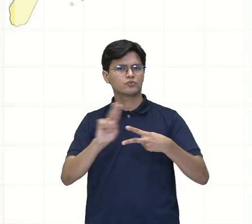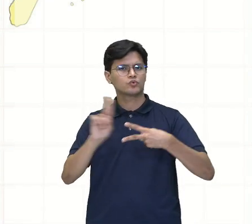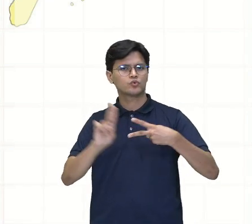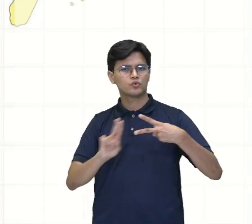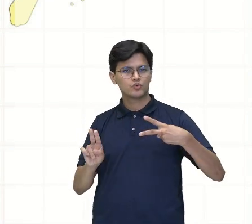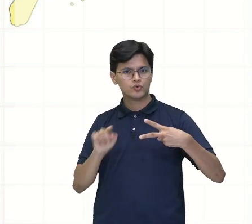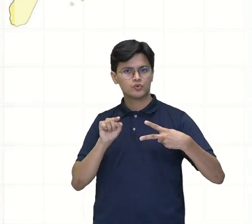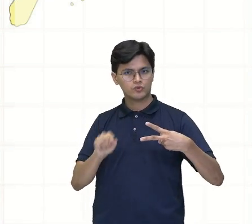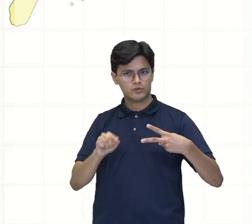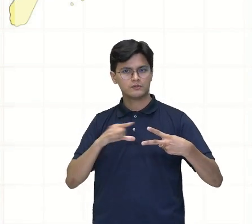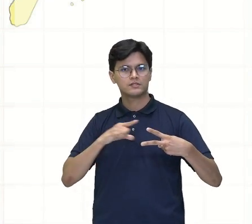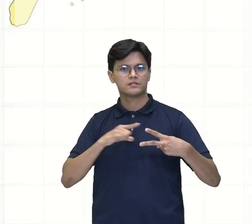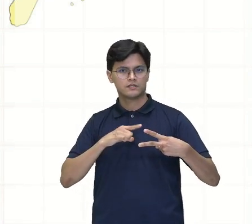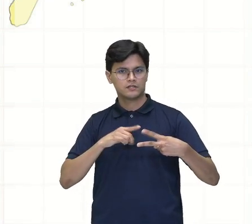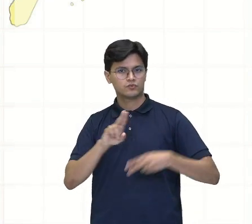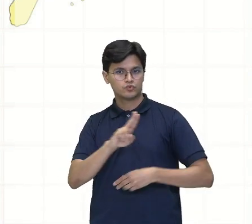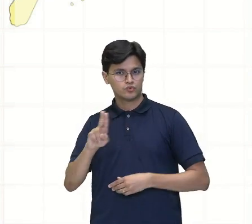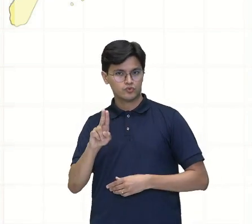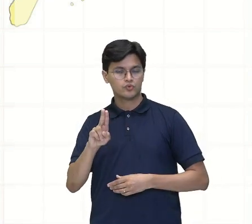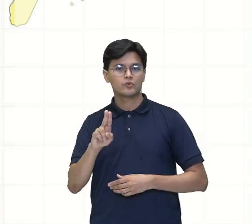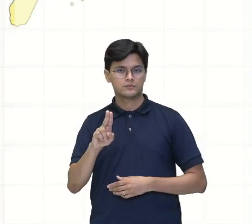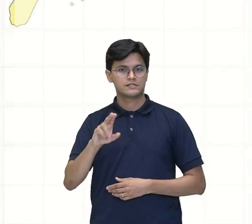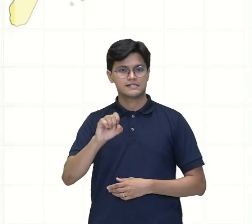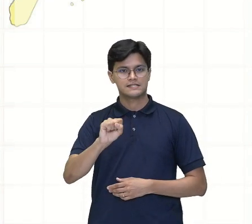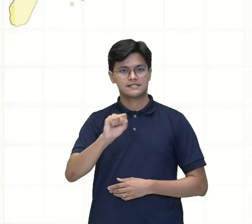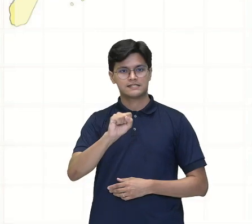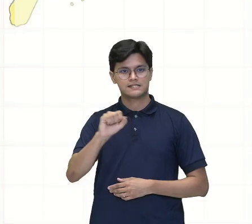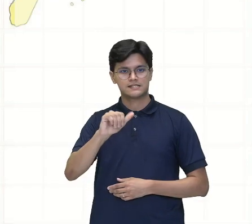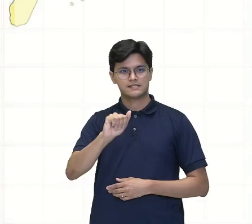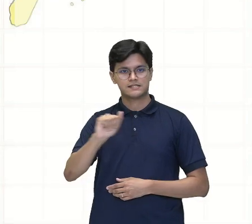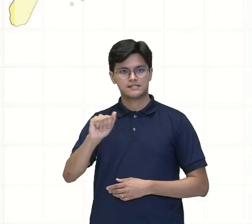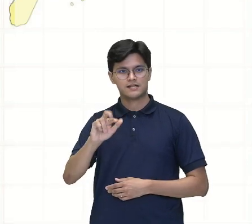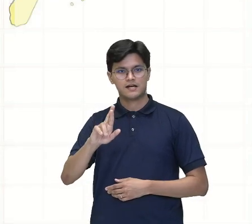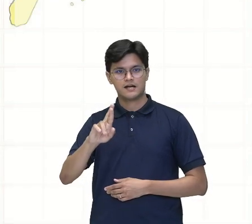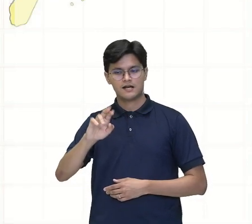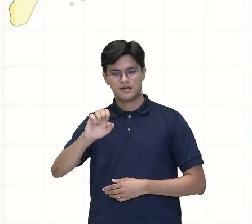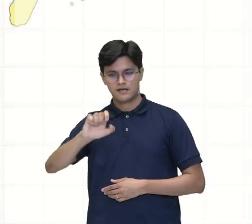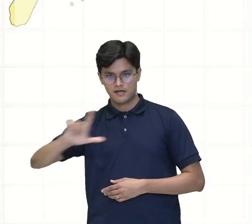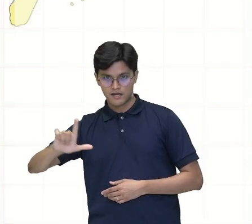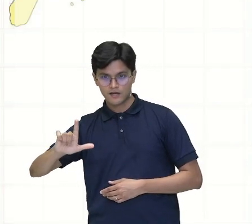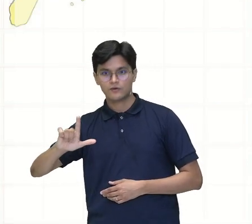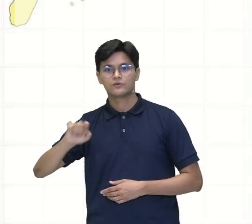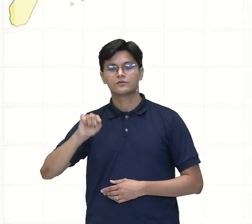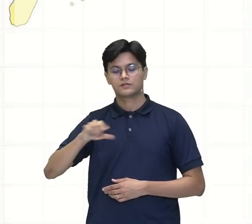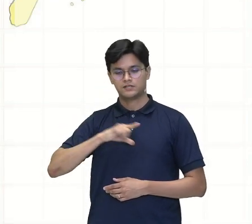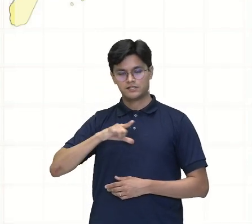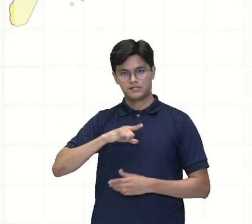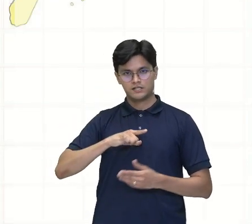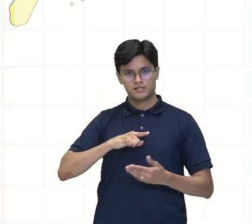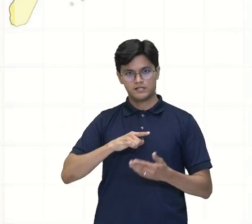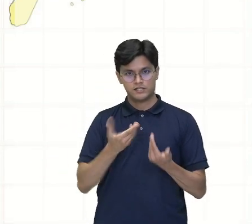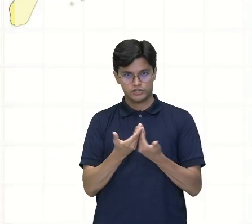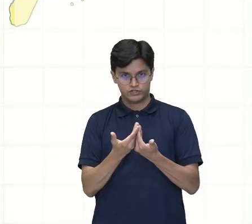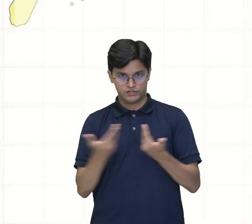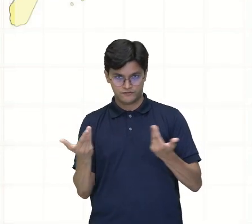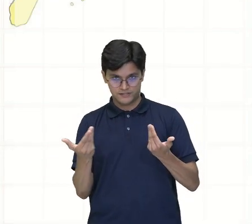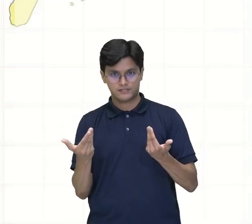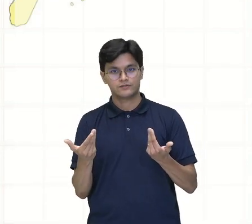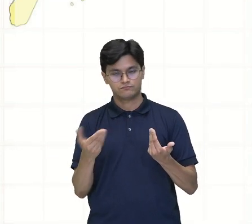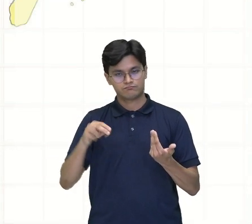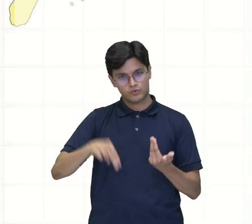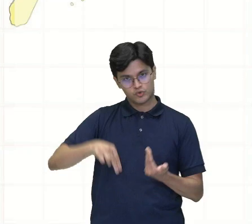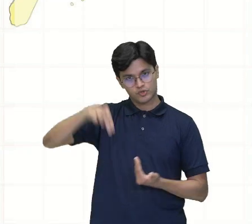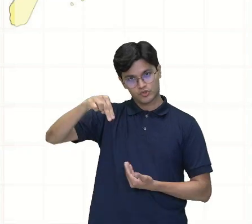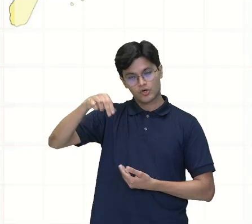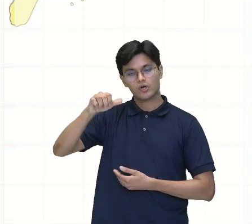de Sahel. Então, essa região, ela faz justamente a divisão do norte da África, que